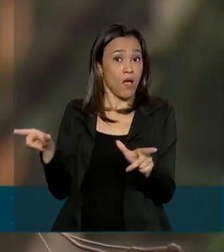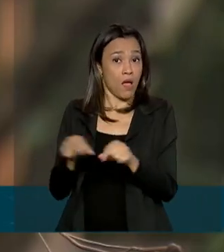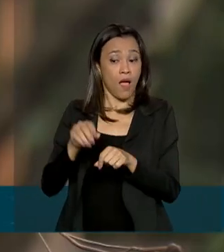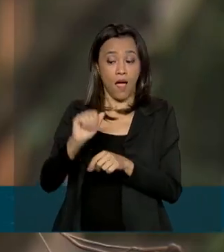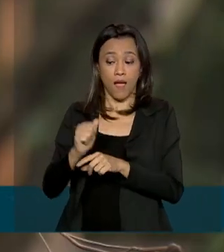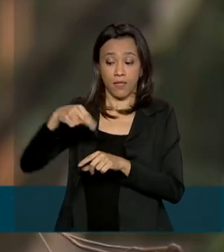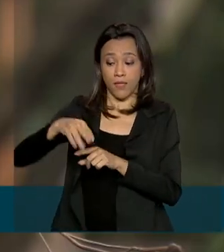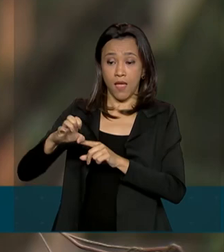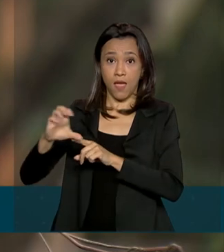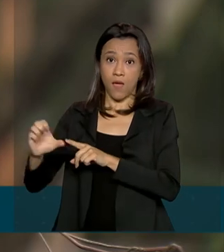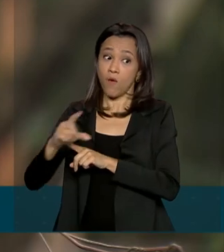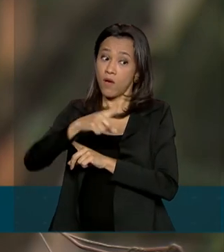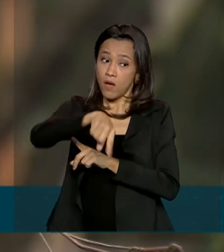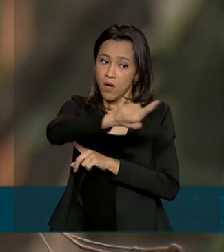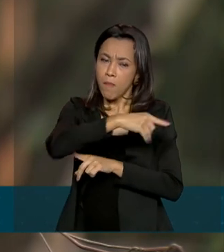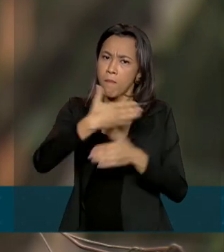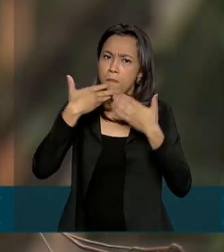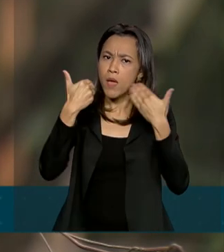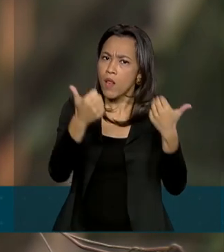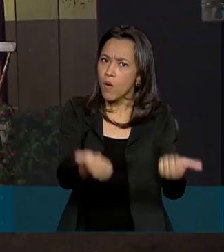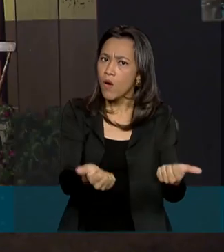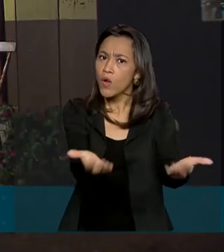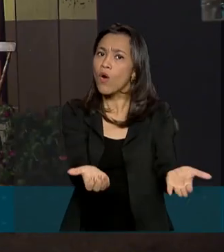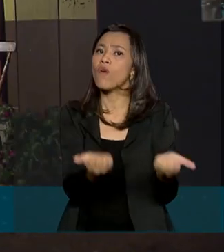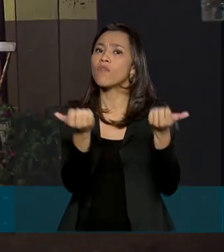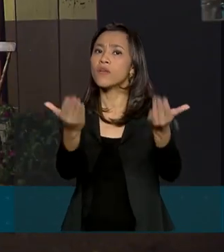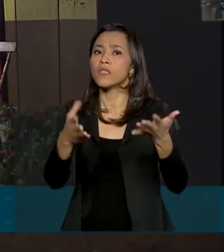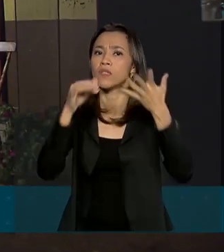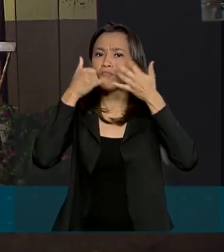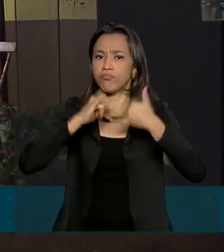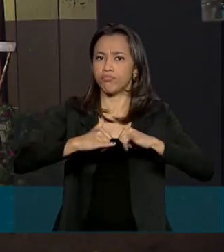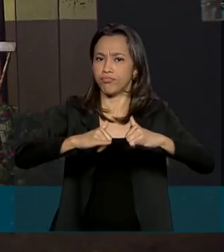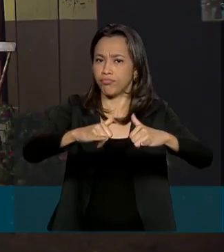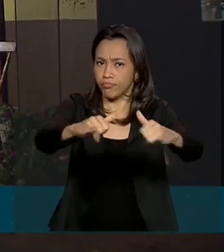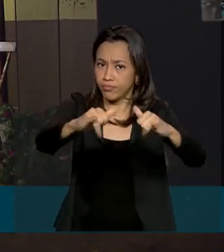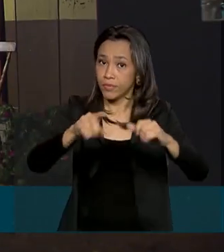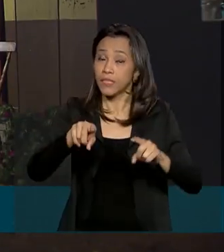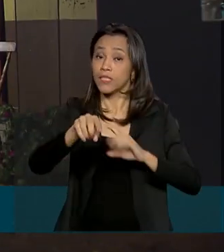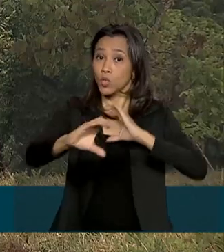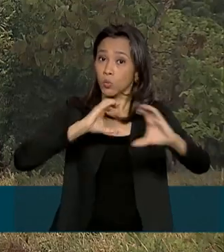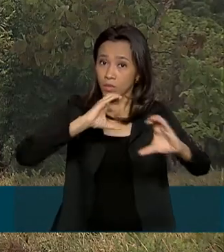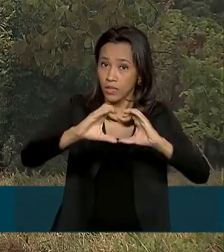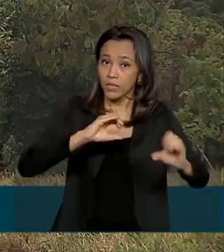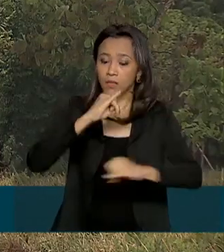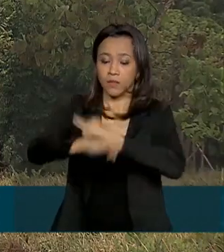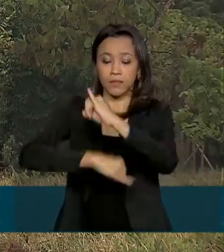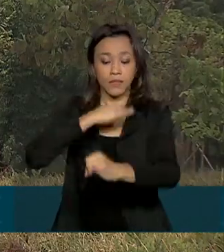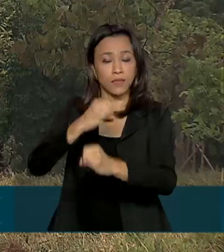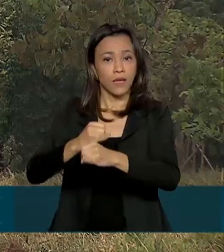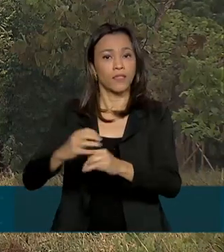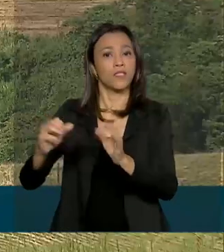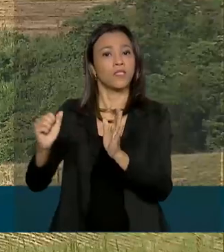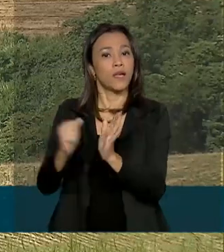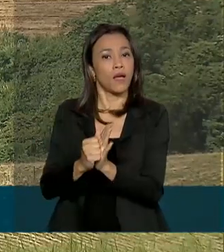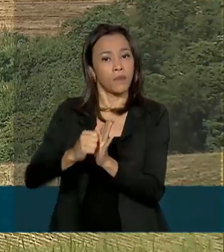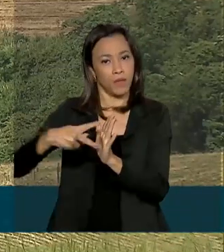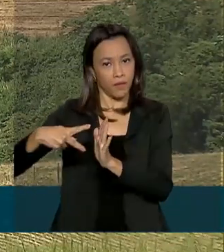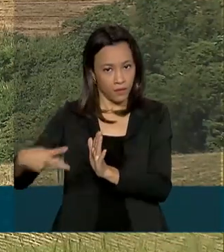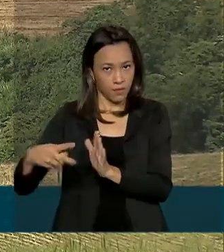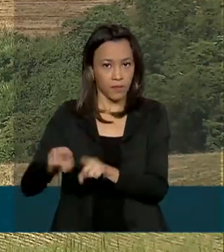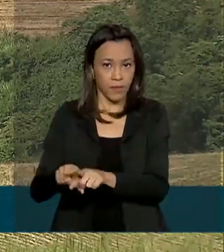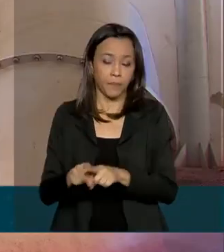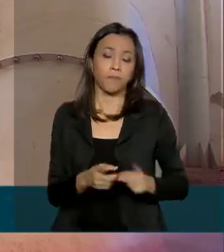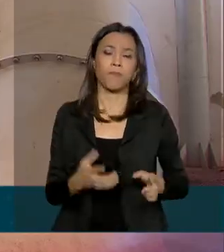distribuidoras melhorem o acesso do consumidor aos canais de comunicação, site e aplicativos. Em